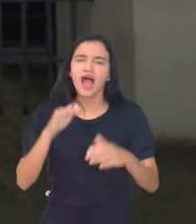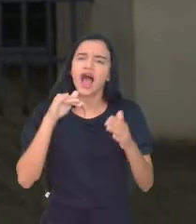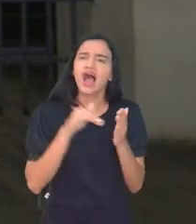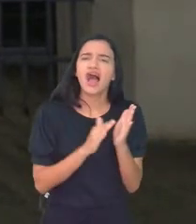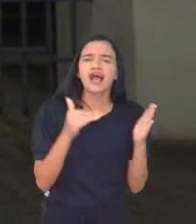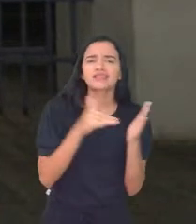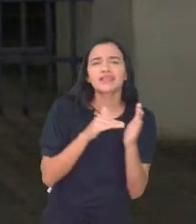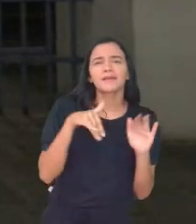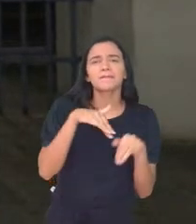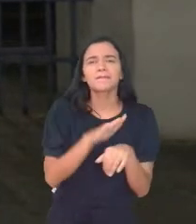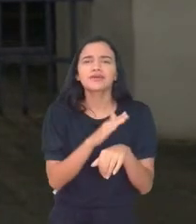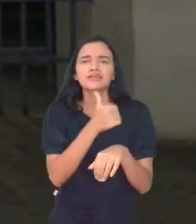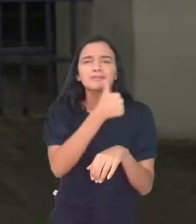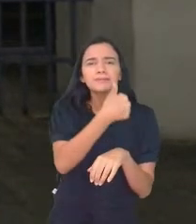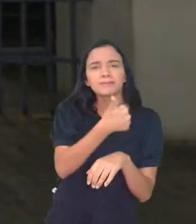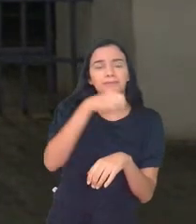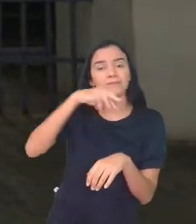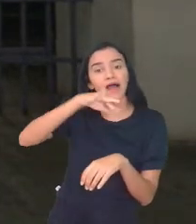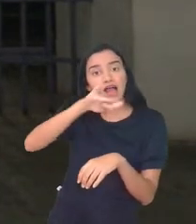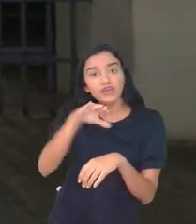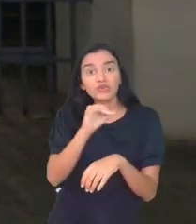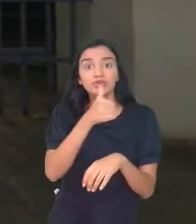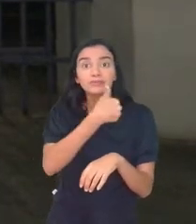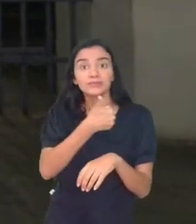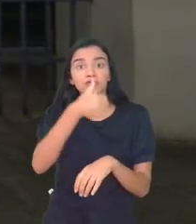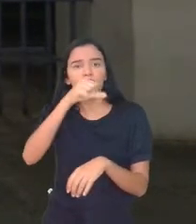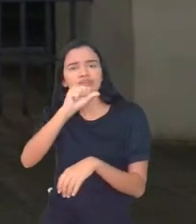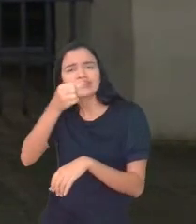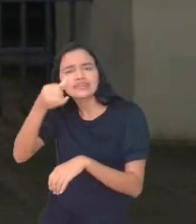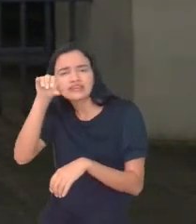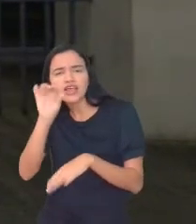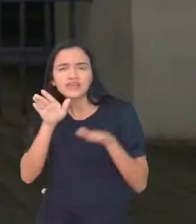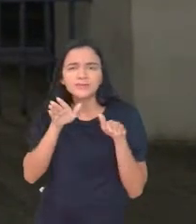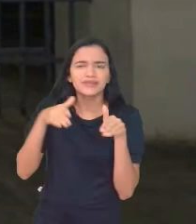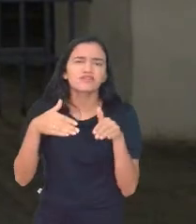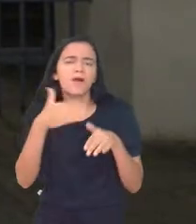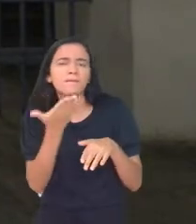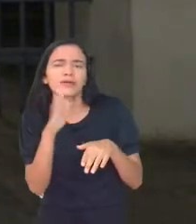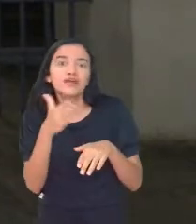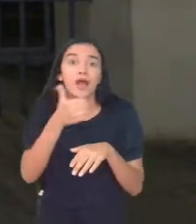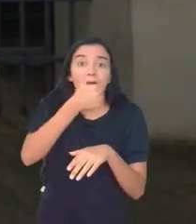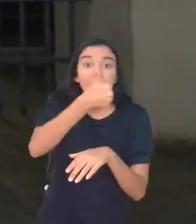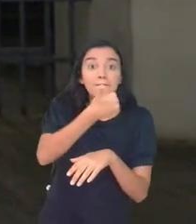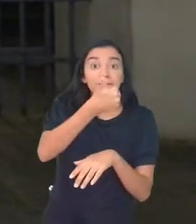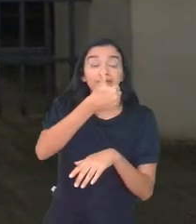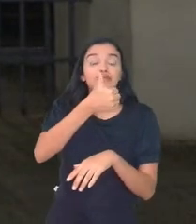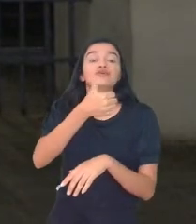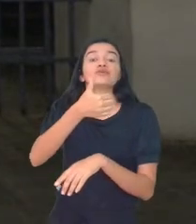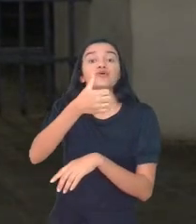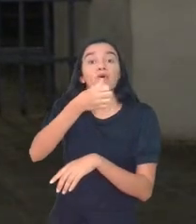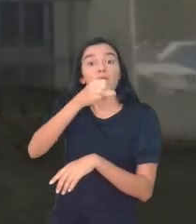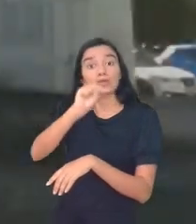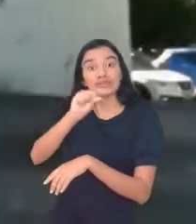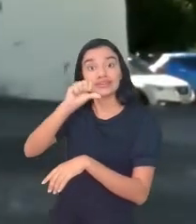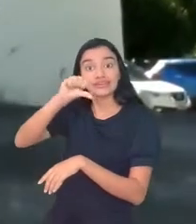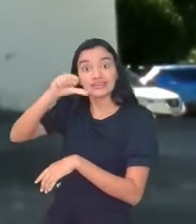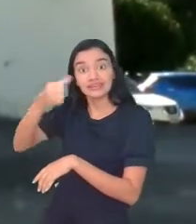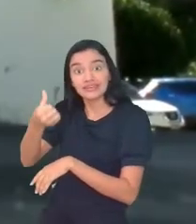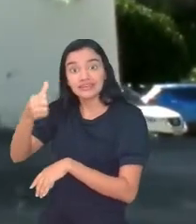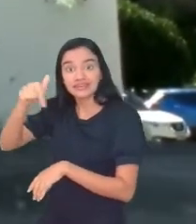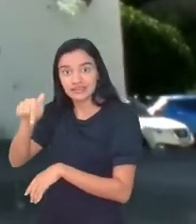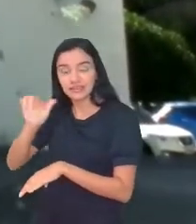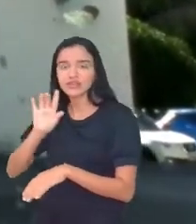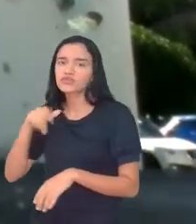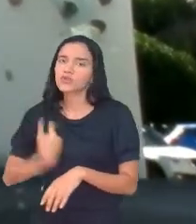de 1860, sendo específico, até aproximadamente 1867. Nós